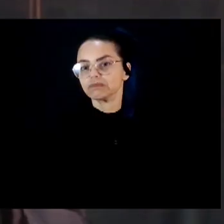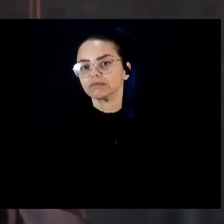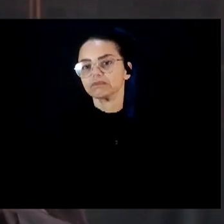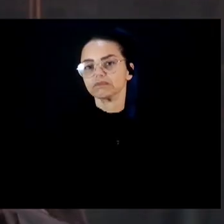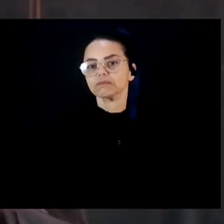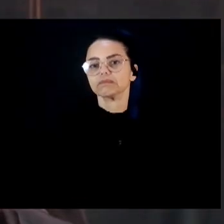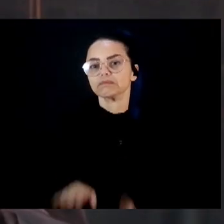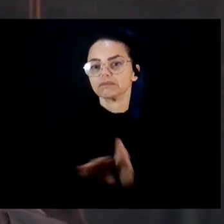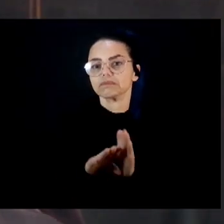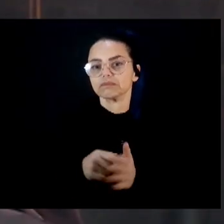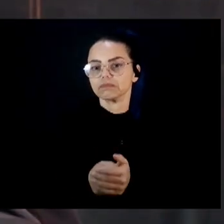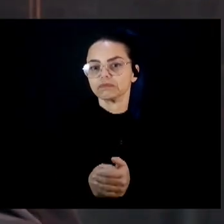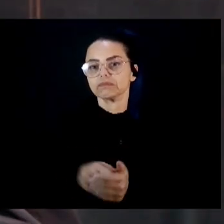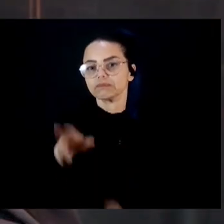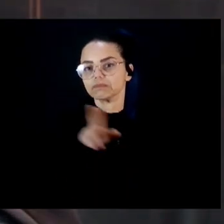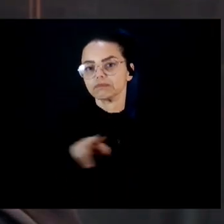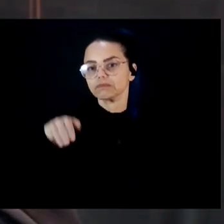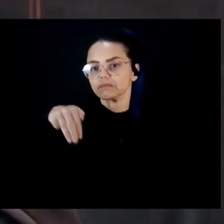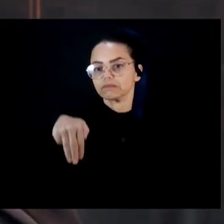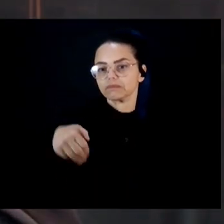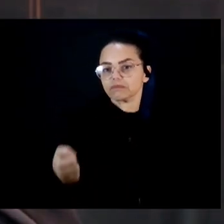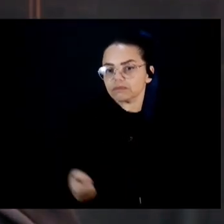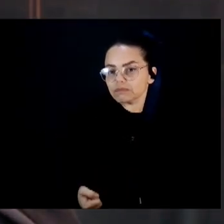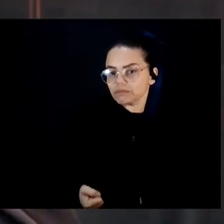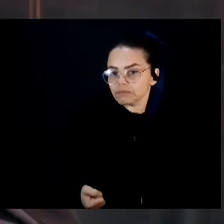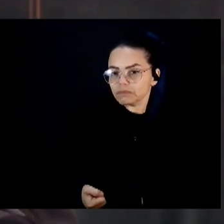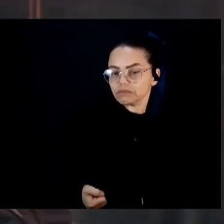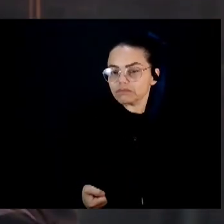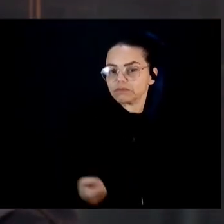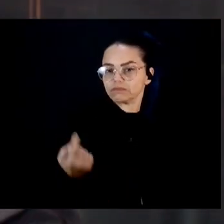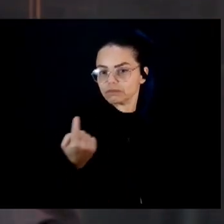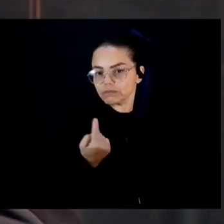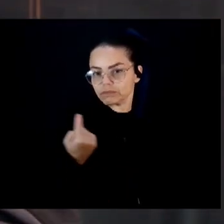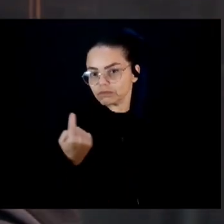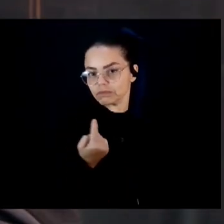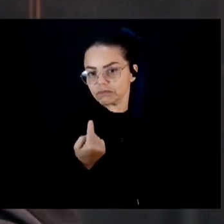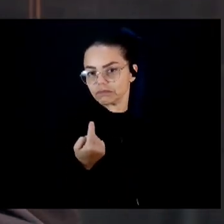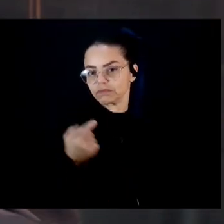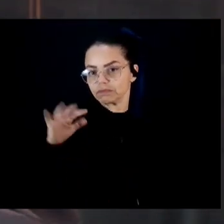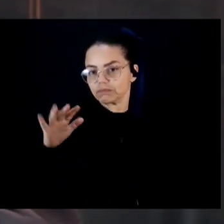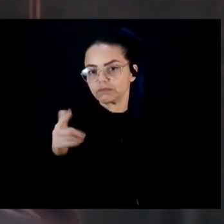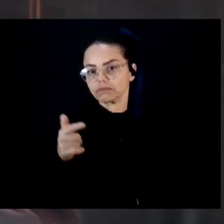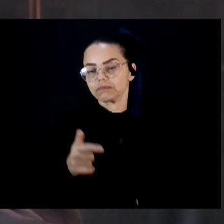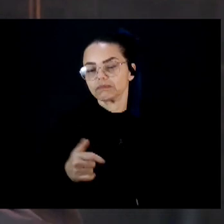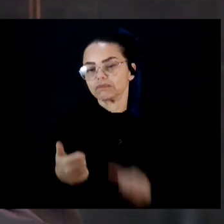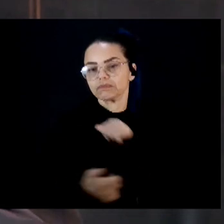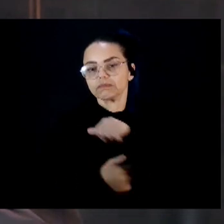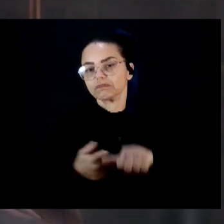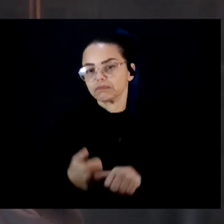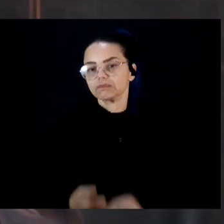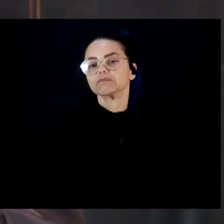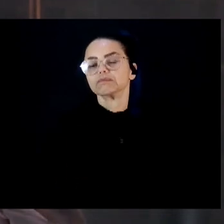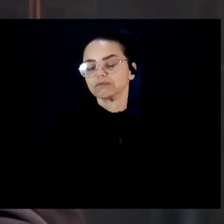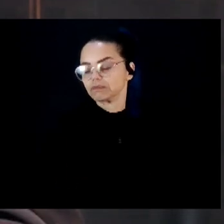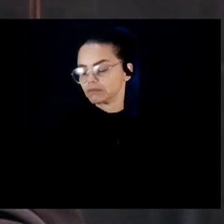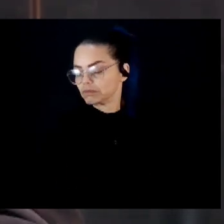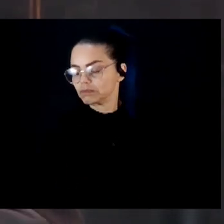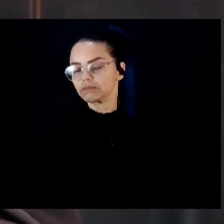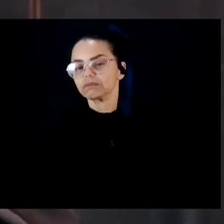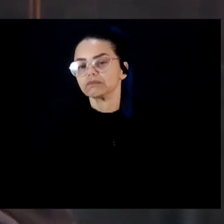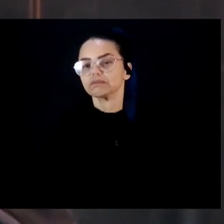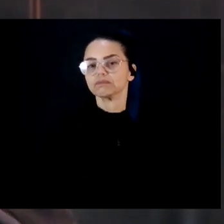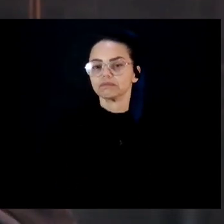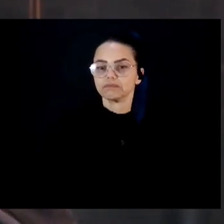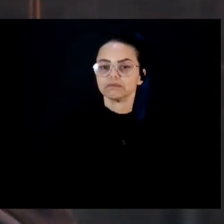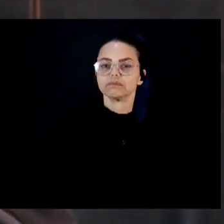né, fazendo uso das canetas por conta própria. Olha aí. E resolvem mudar ali a rota, recalcular